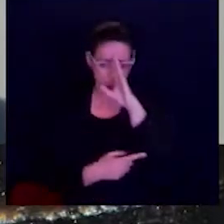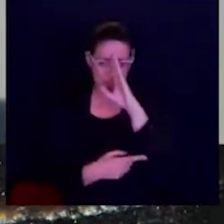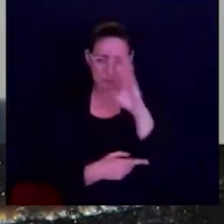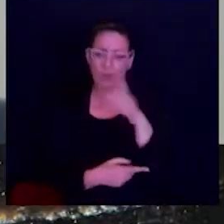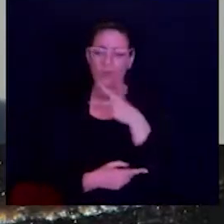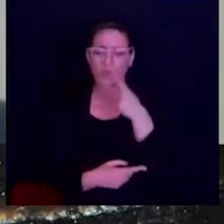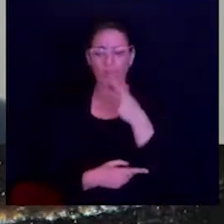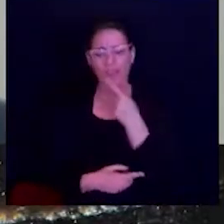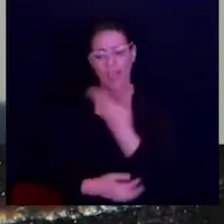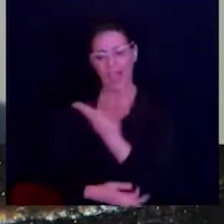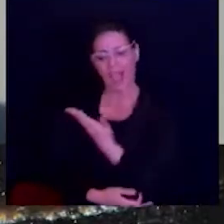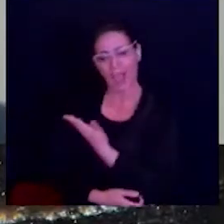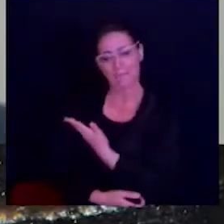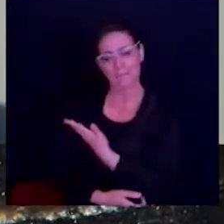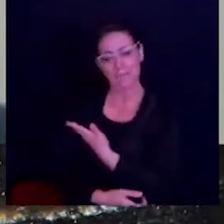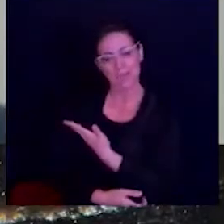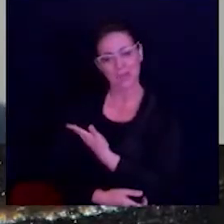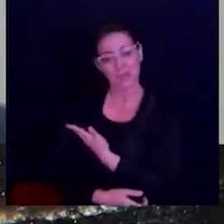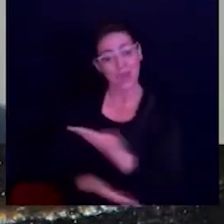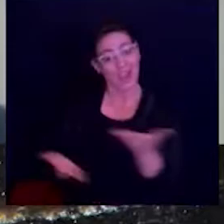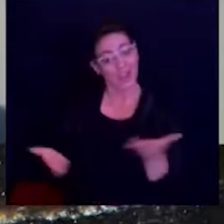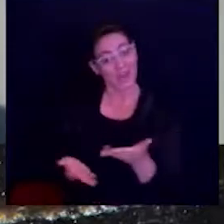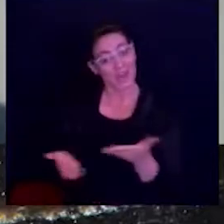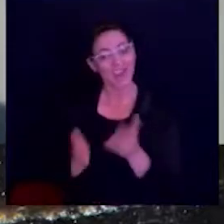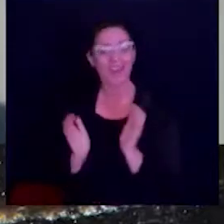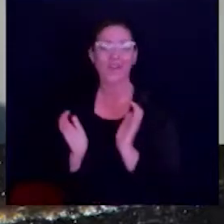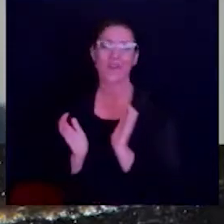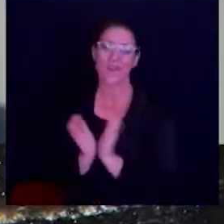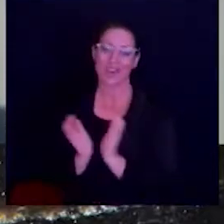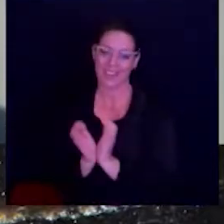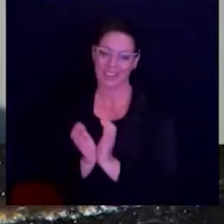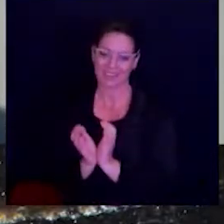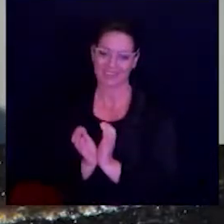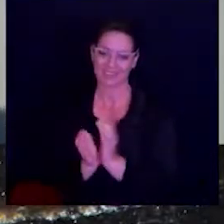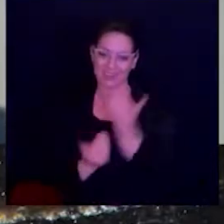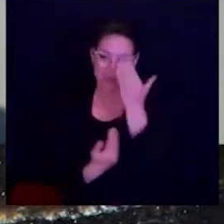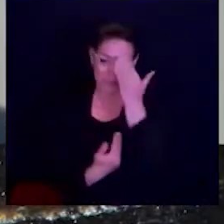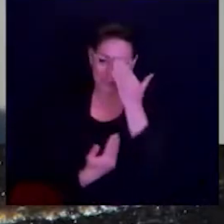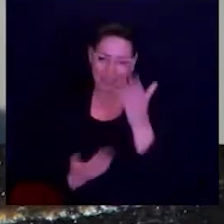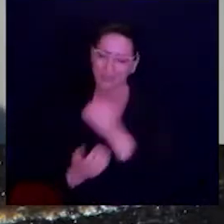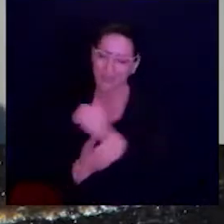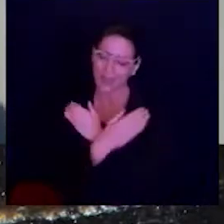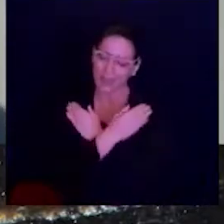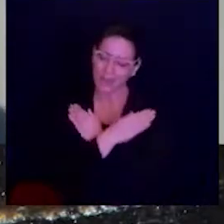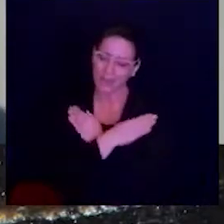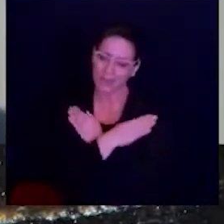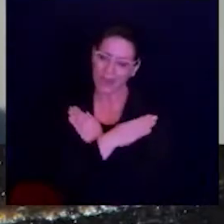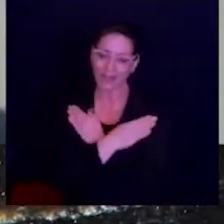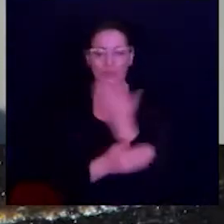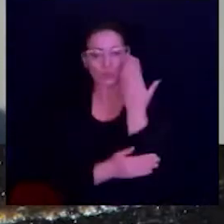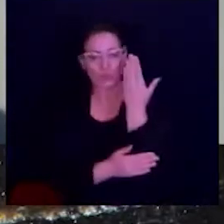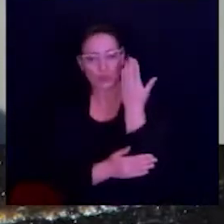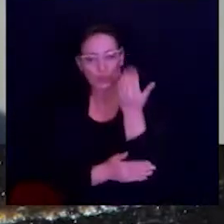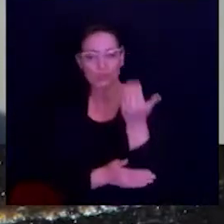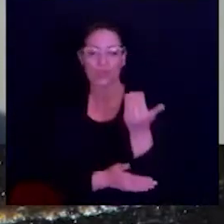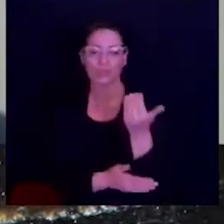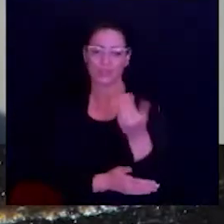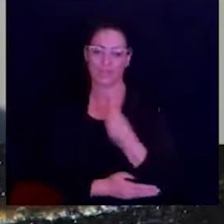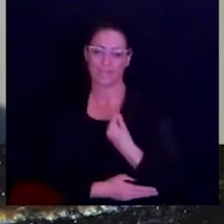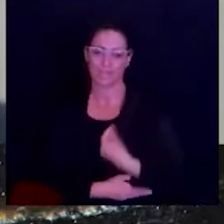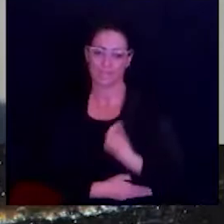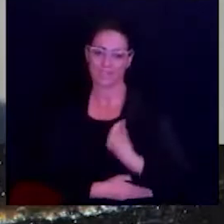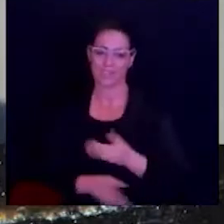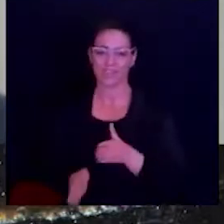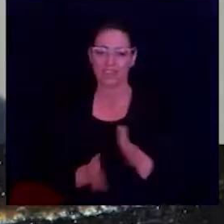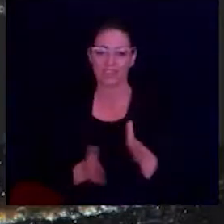de amigos e, a partir de hoje, de colegas. Obrigado, pessoal. Um grande abraço e sucesso aí na carreira de vocês.